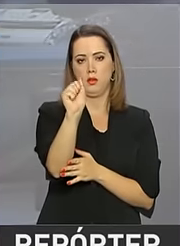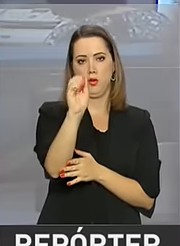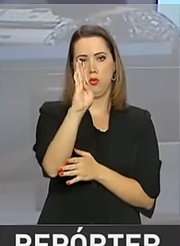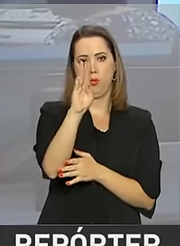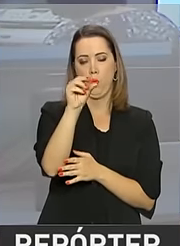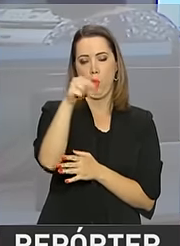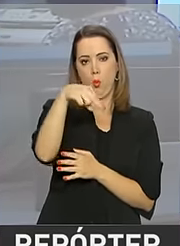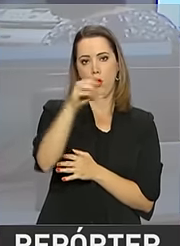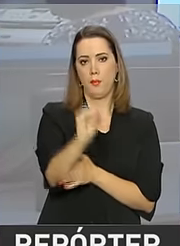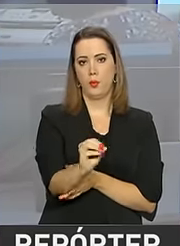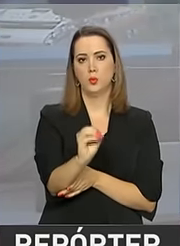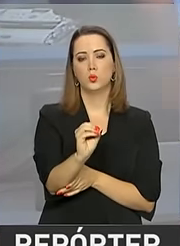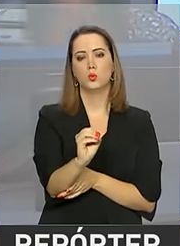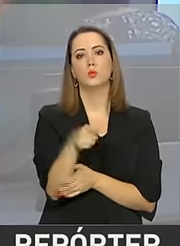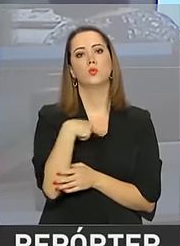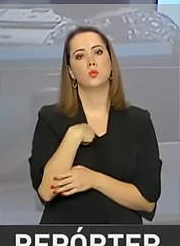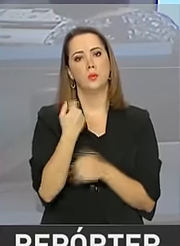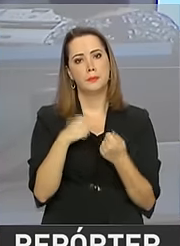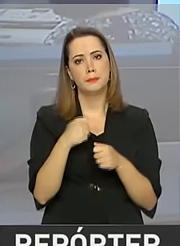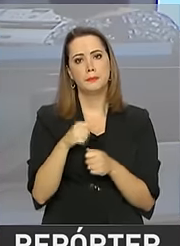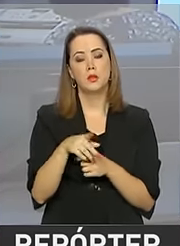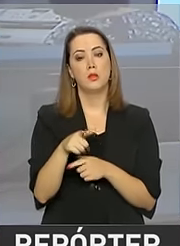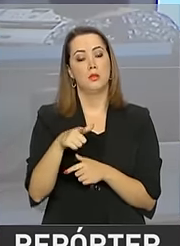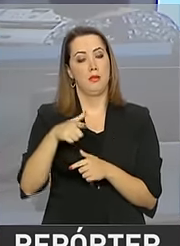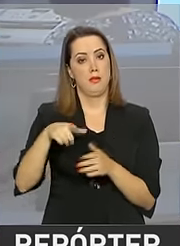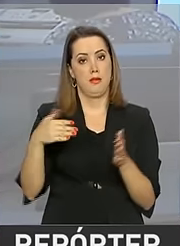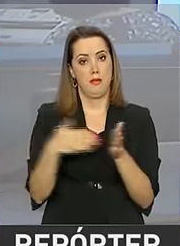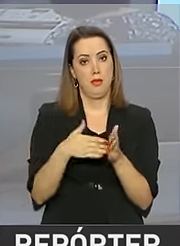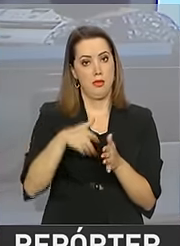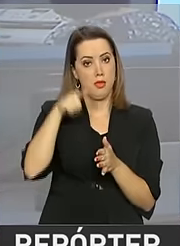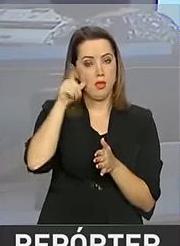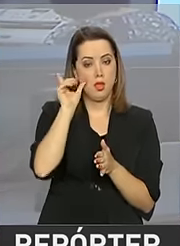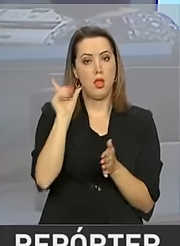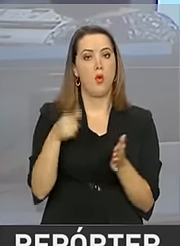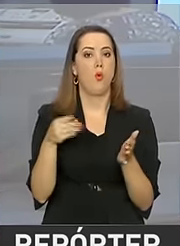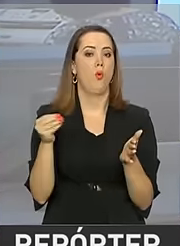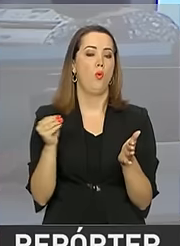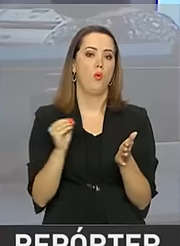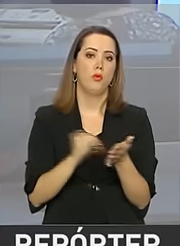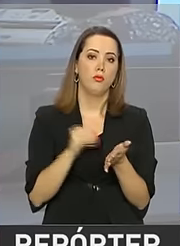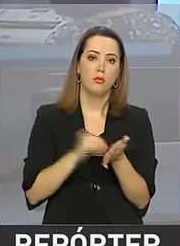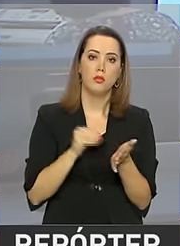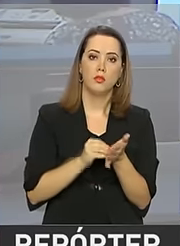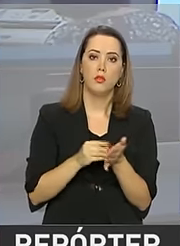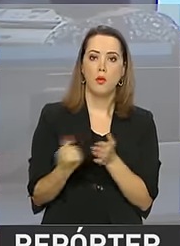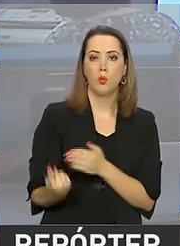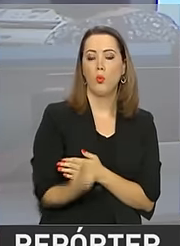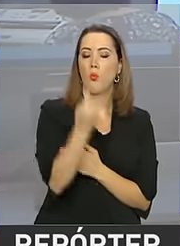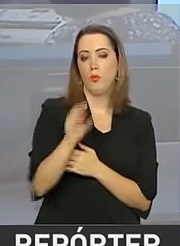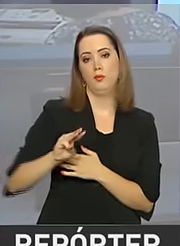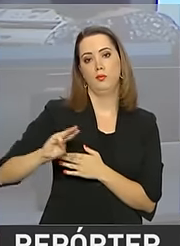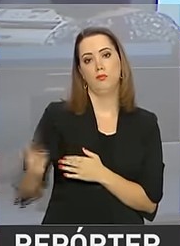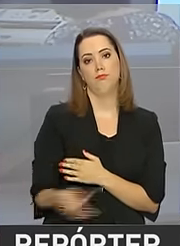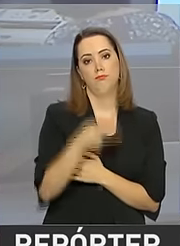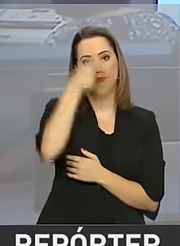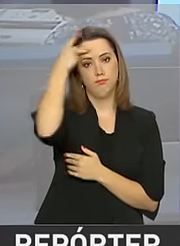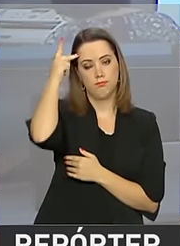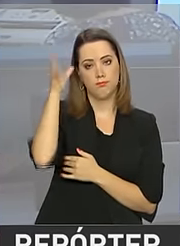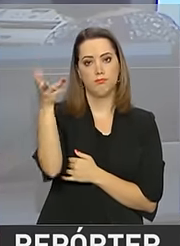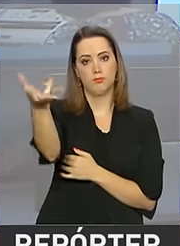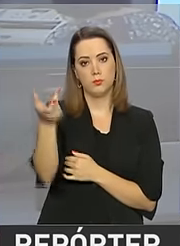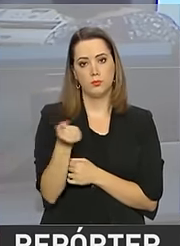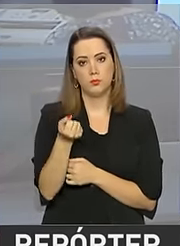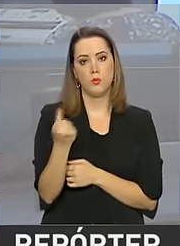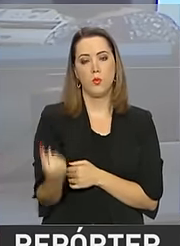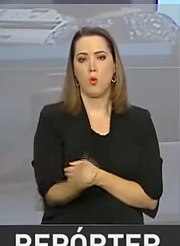1 milhão de trabalhadores com direito ao benefício ainda não haviam feito o saque tem direito ao abono o valor de